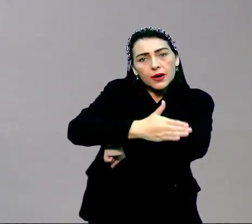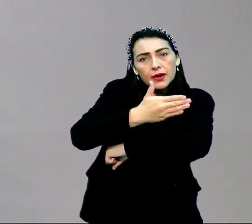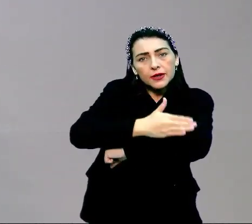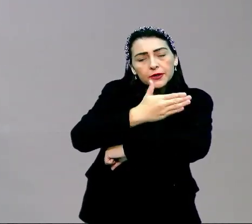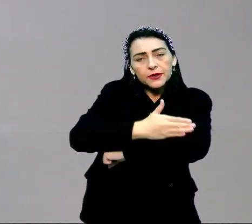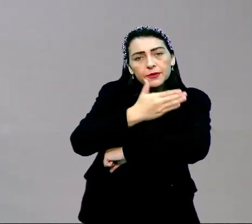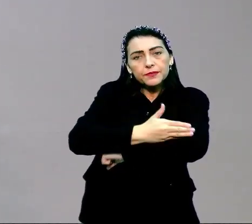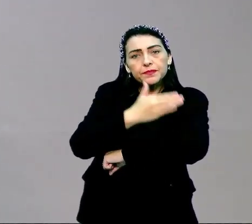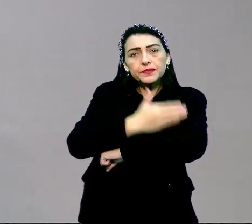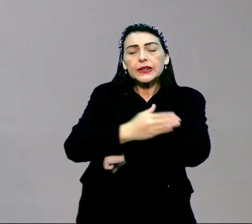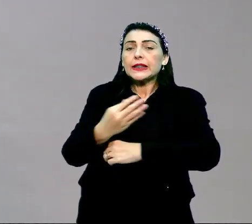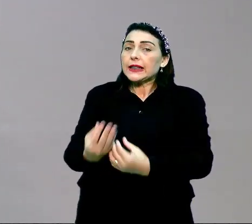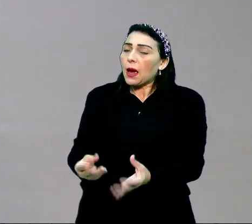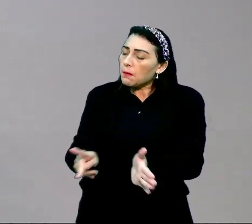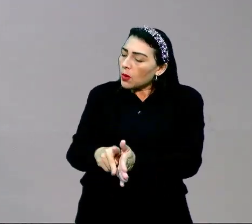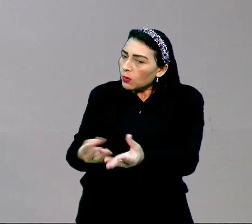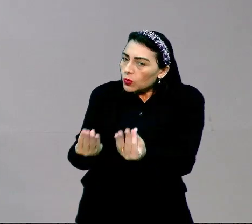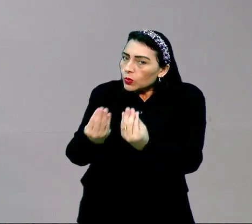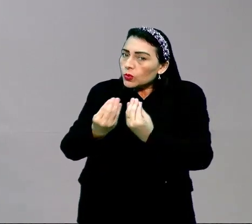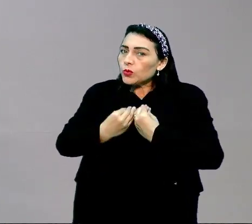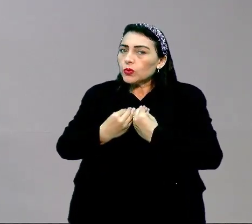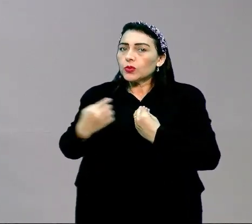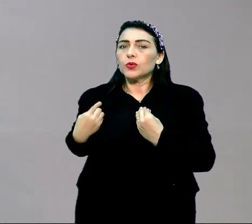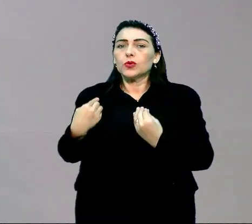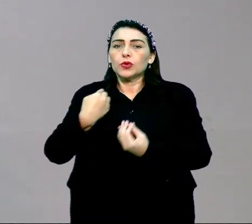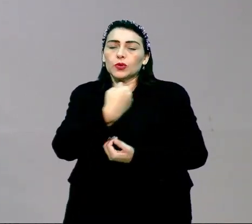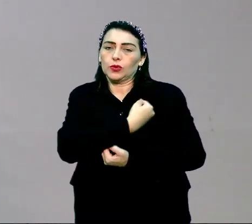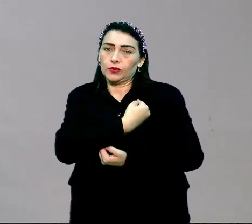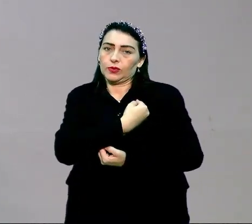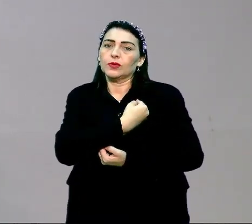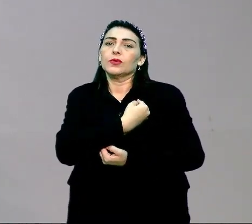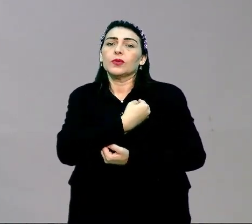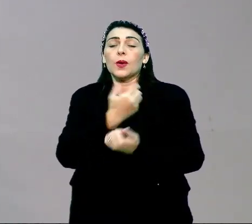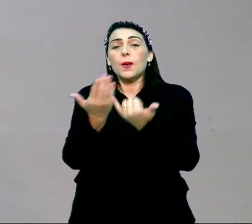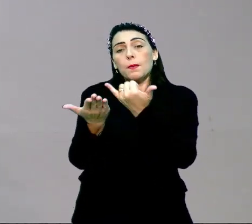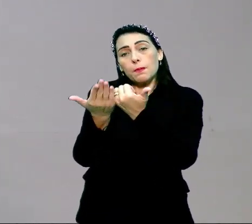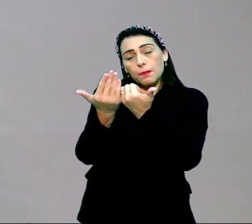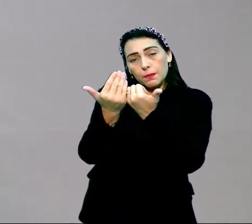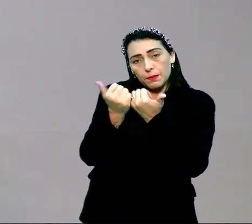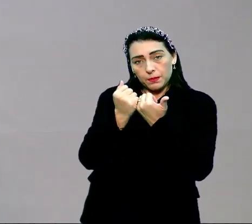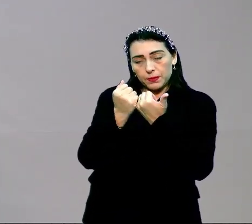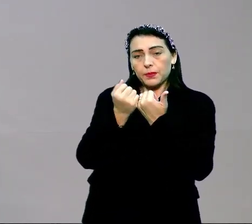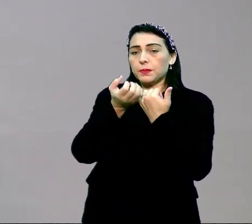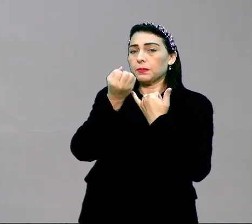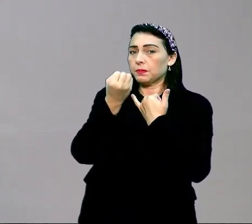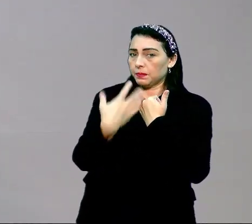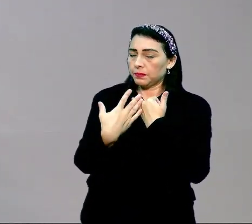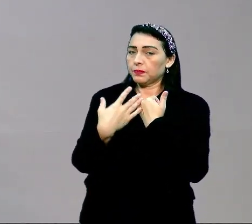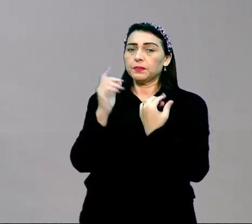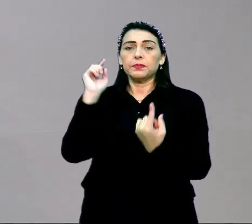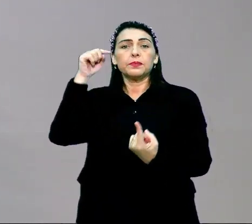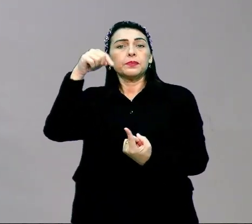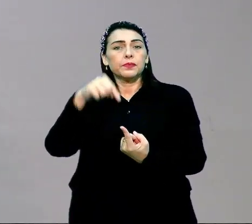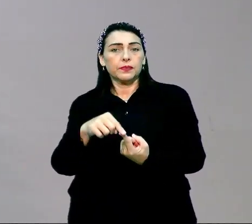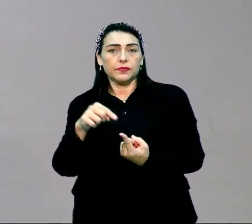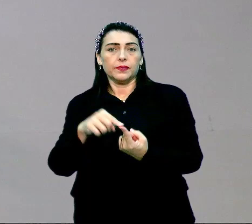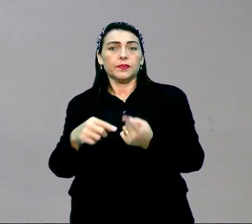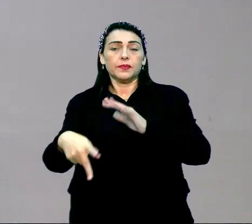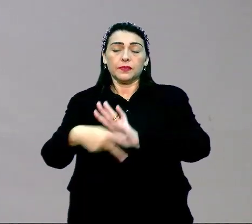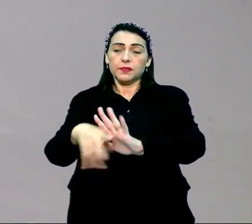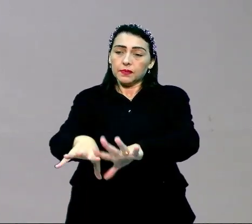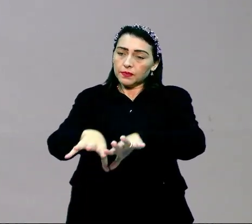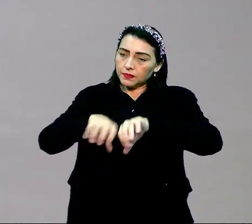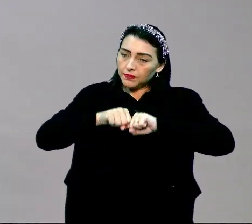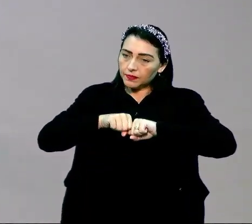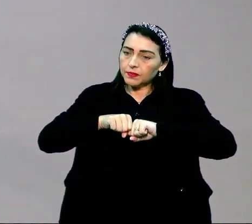que nos pertence, é nosso. Então, patrimônio faz muito bem esse direcionamento da apropriação.